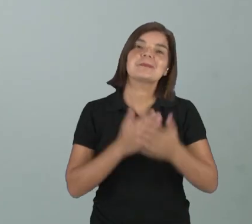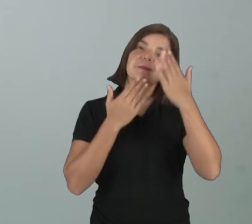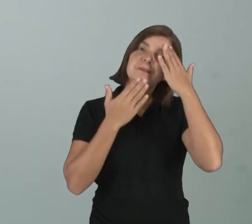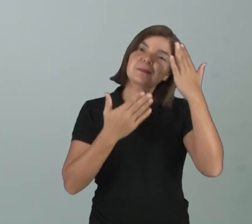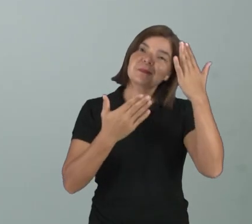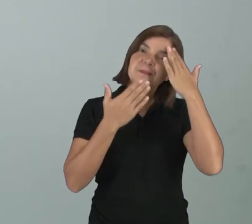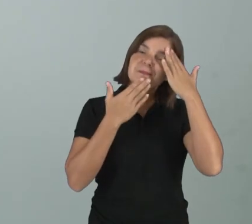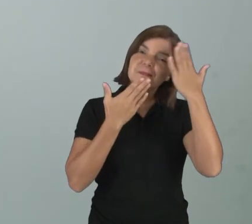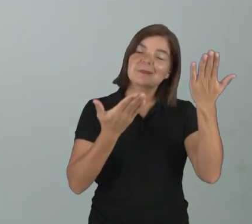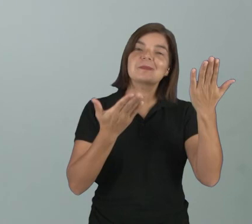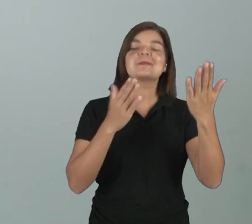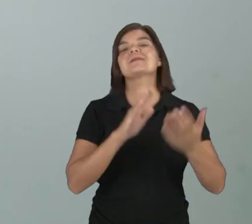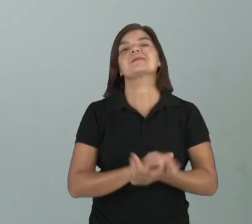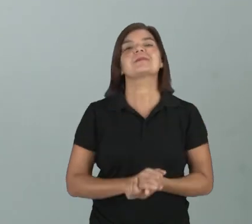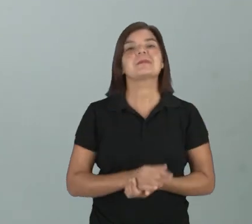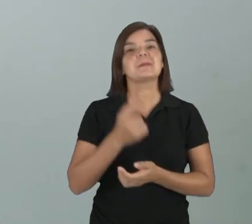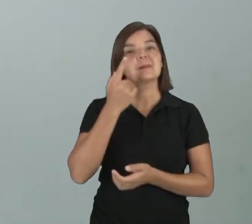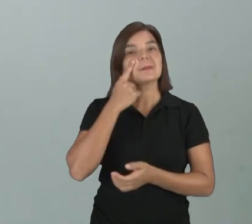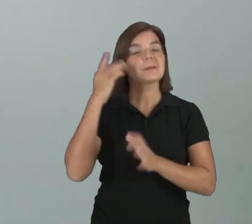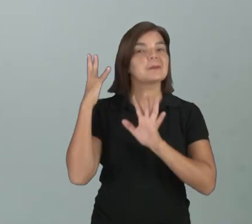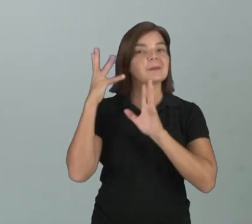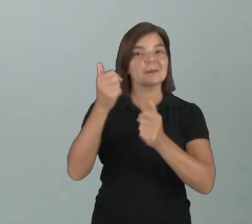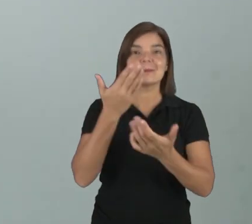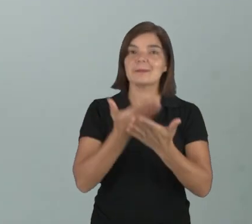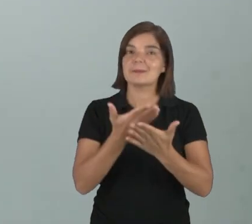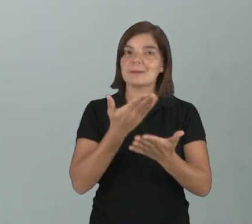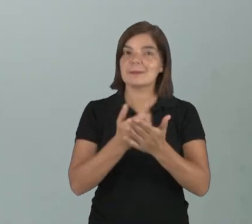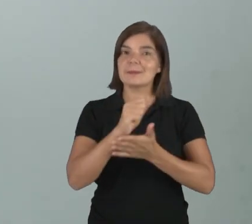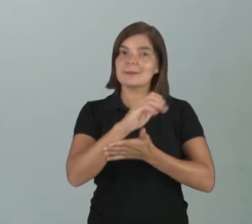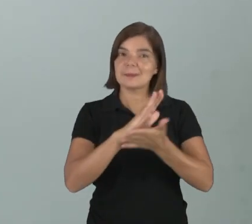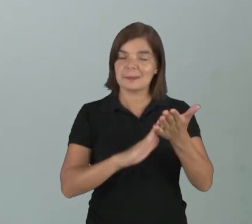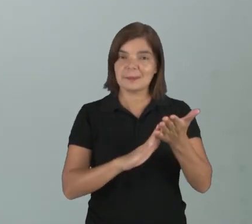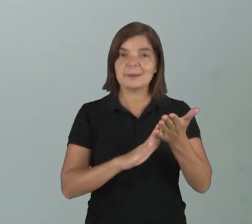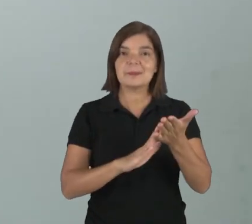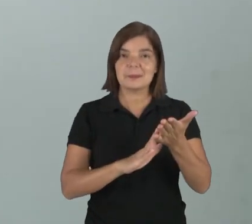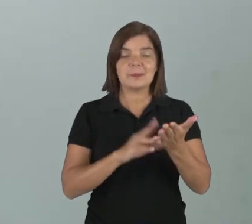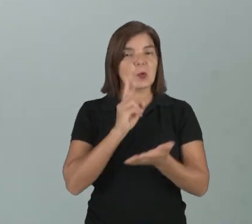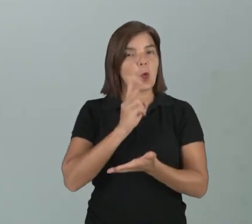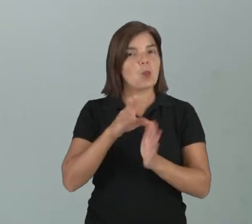so much. Muito obrigada. Para rever essa aula e também atividades extras com o